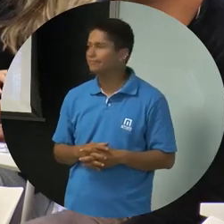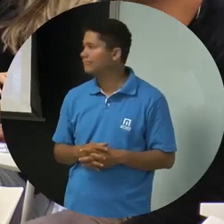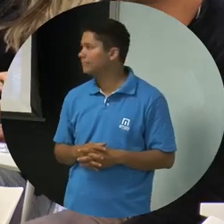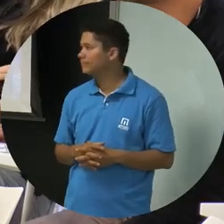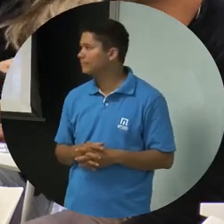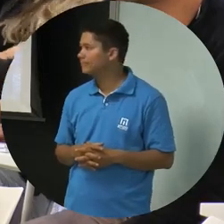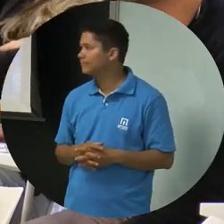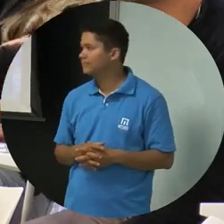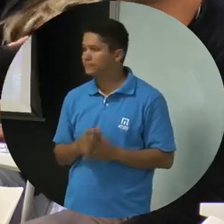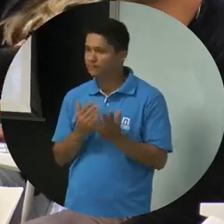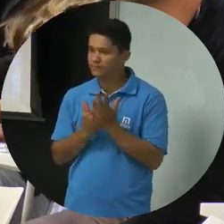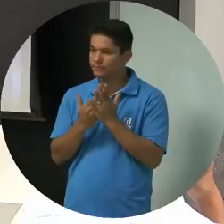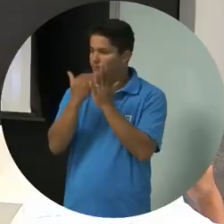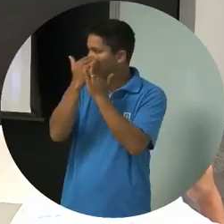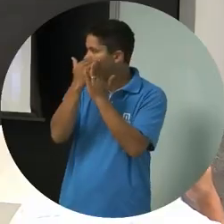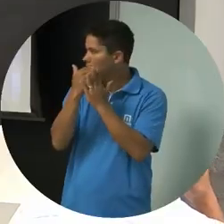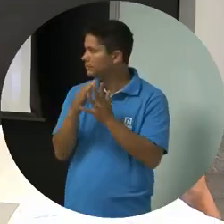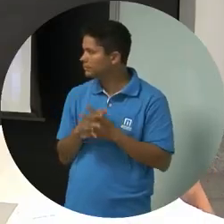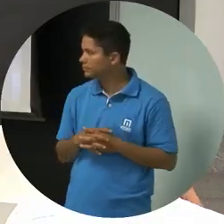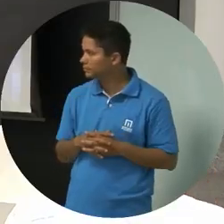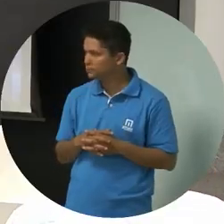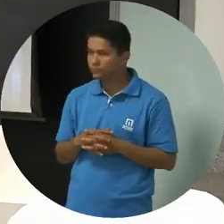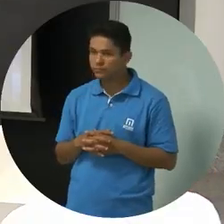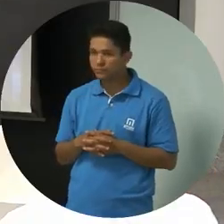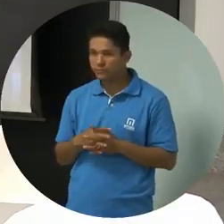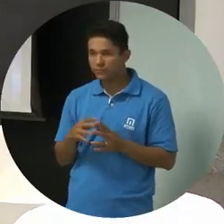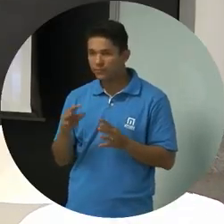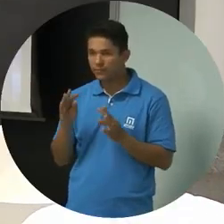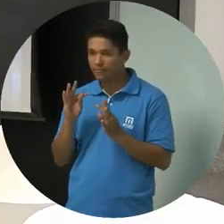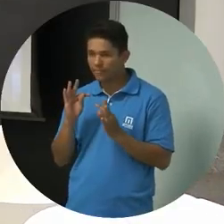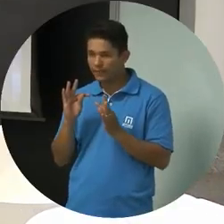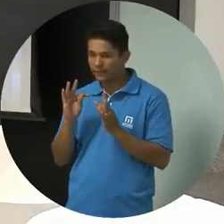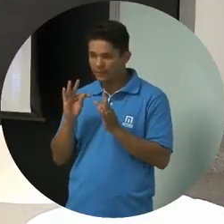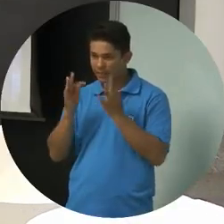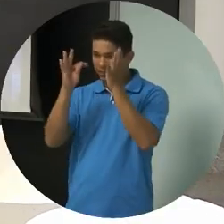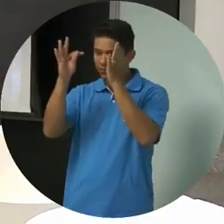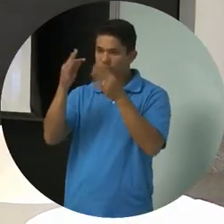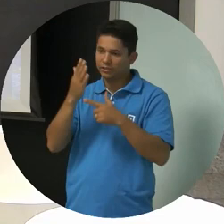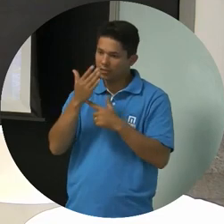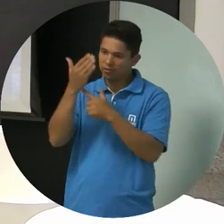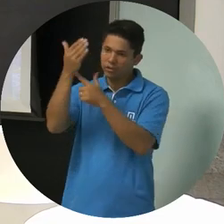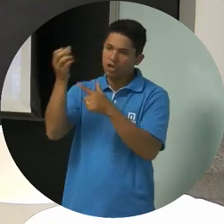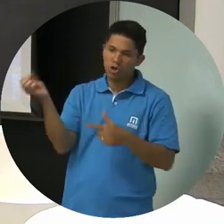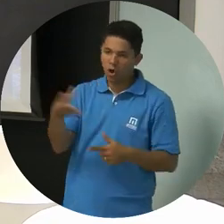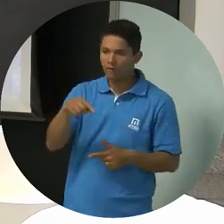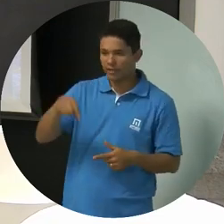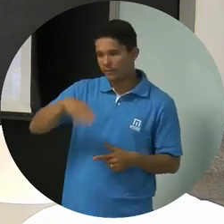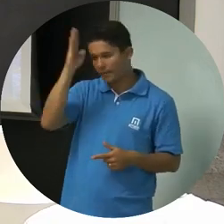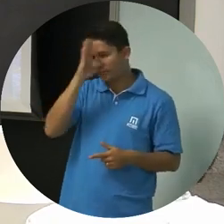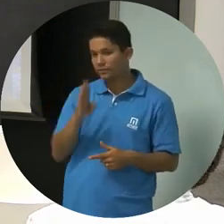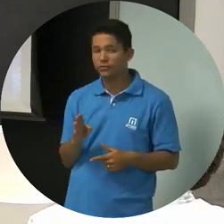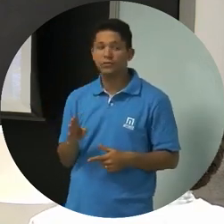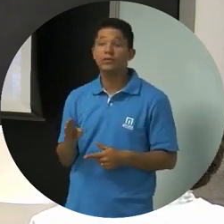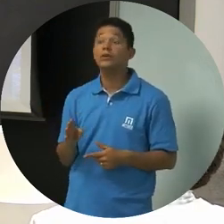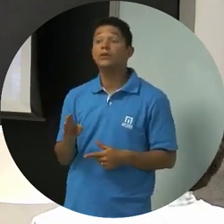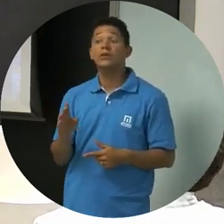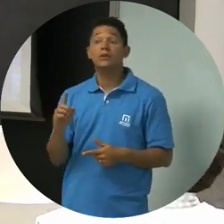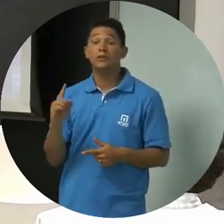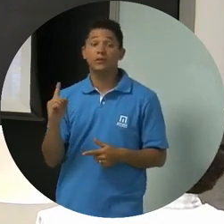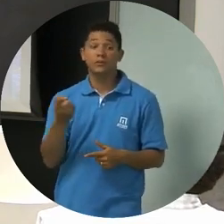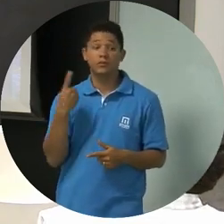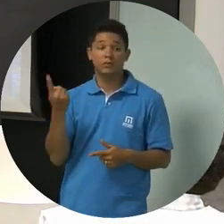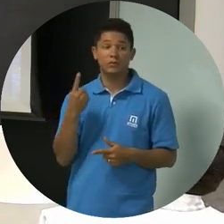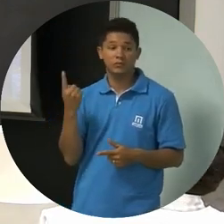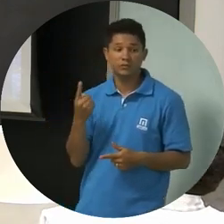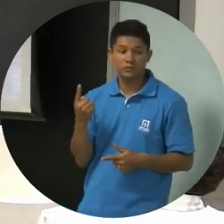Adicionando, como é uma tecnologia nova no Brasil, principalmente, isso acontece muito. A gente vendo,